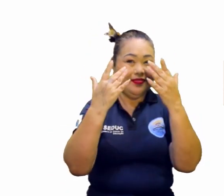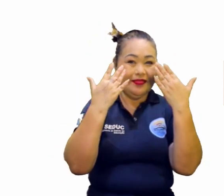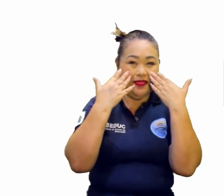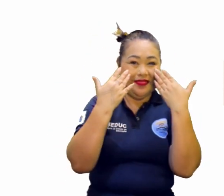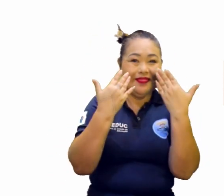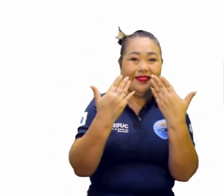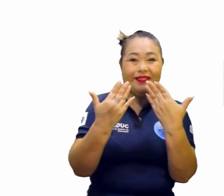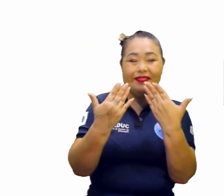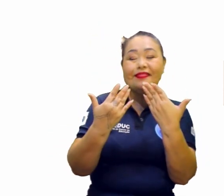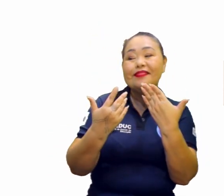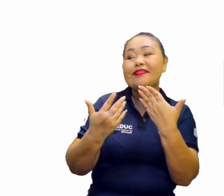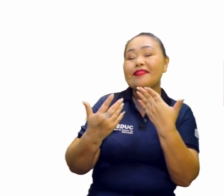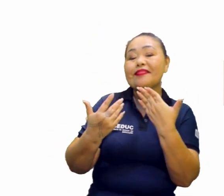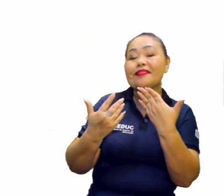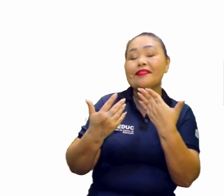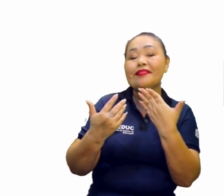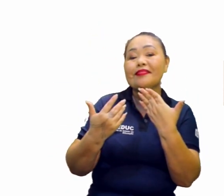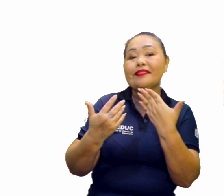plantaram